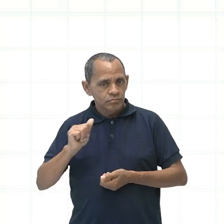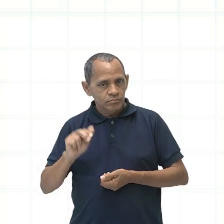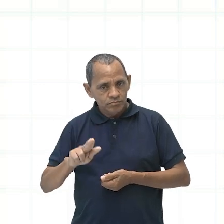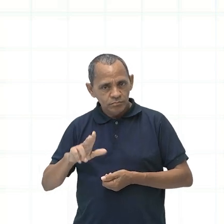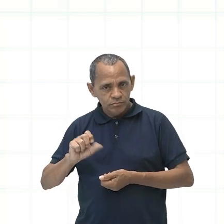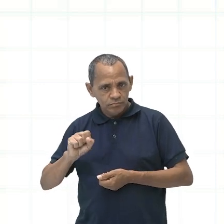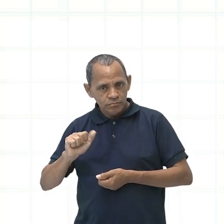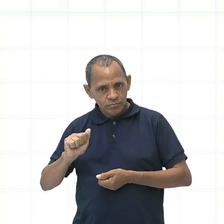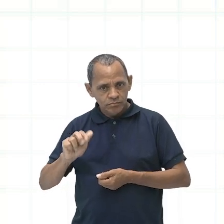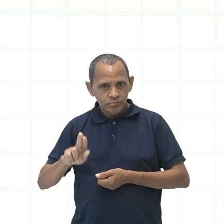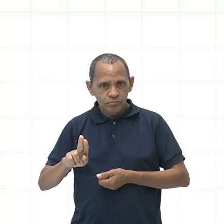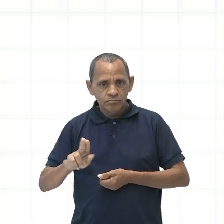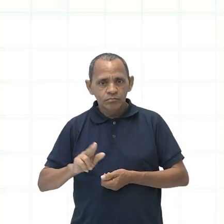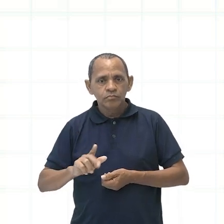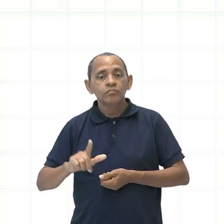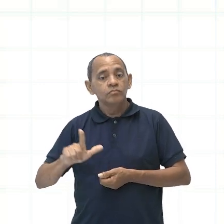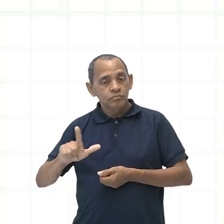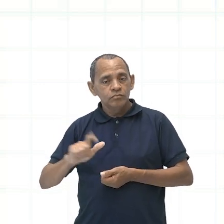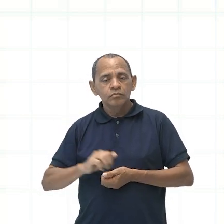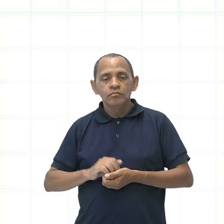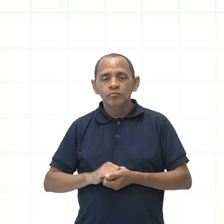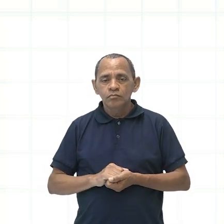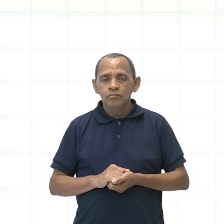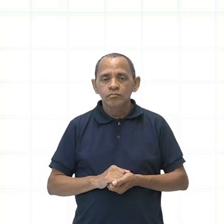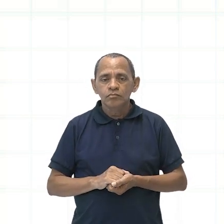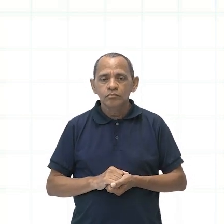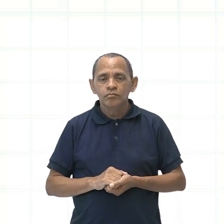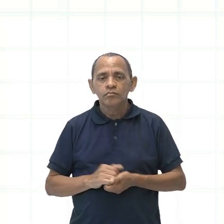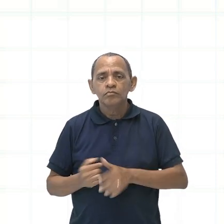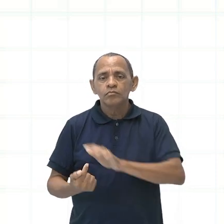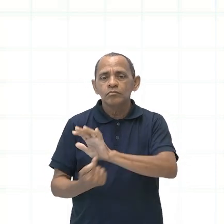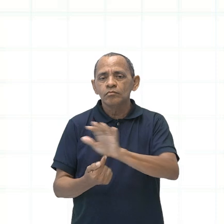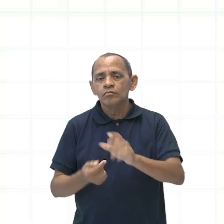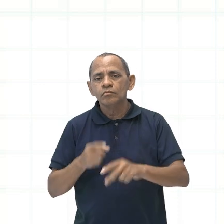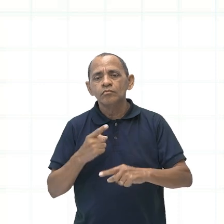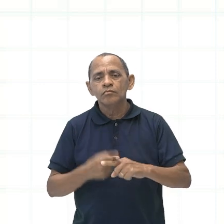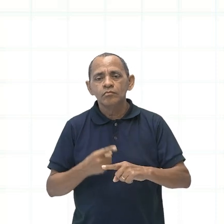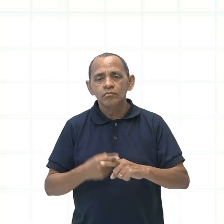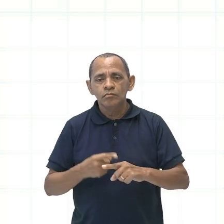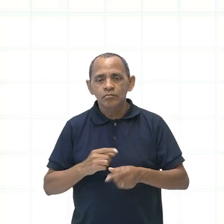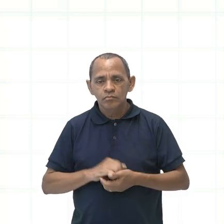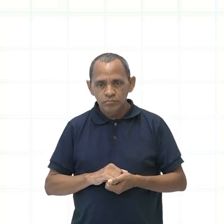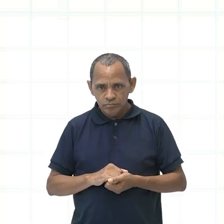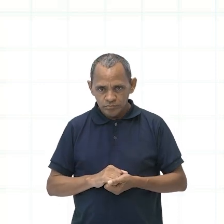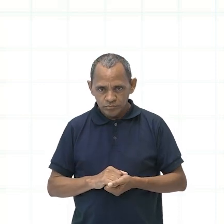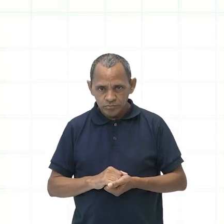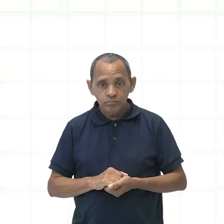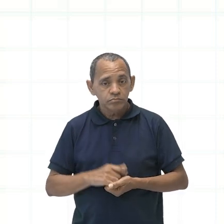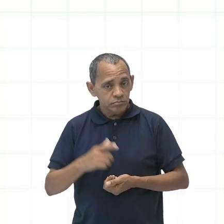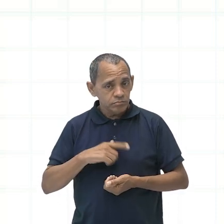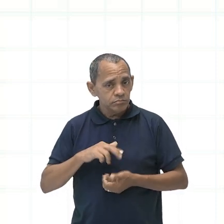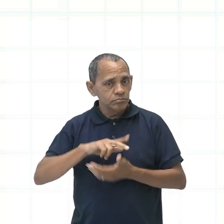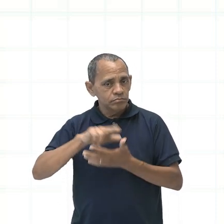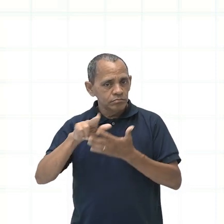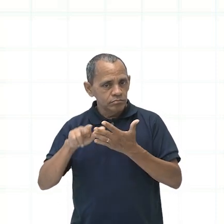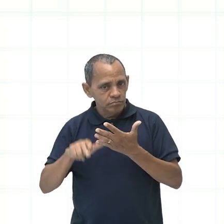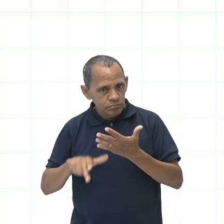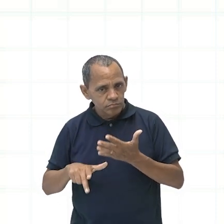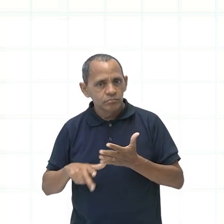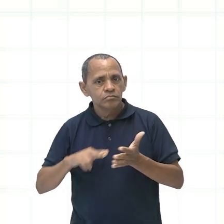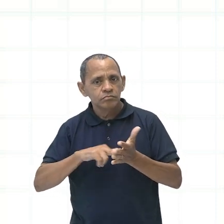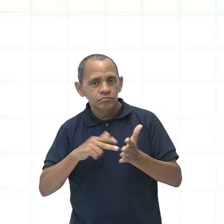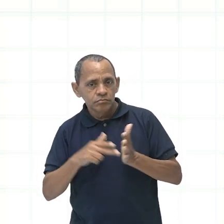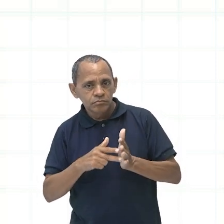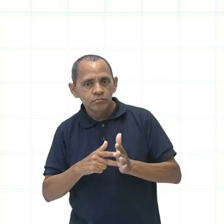decorar como expressa a causa. Não, gente, calma com isso. Porque o como é um desses conectivos que podem ter